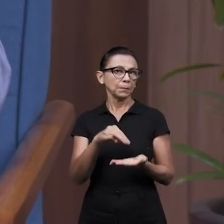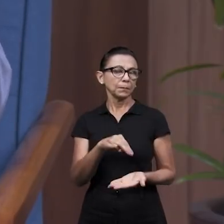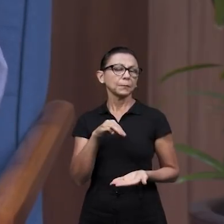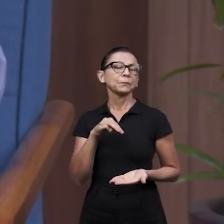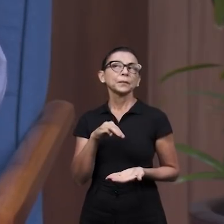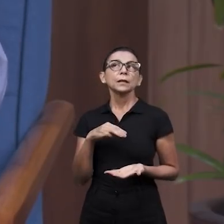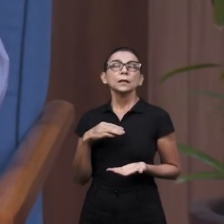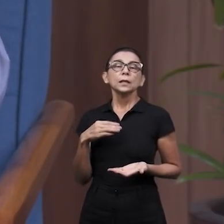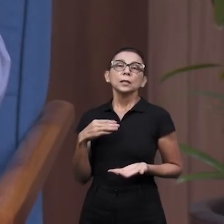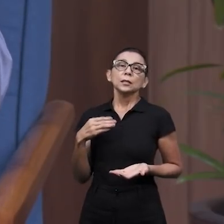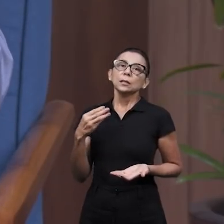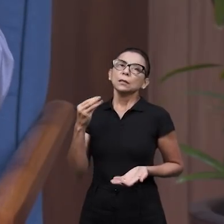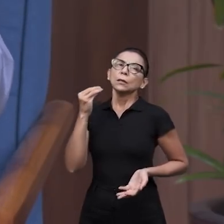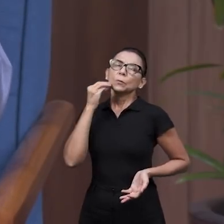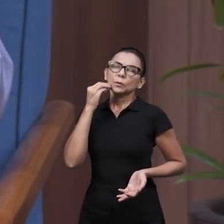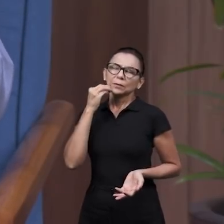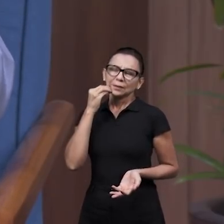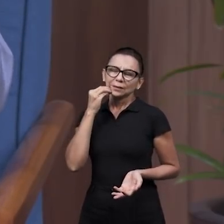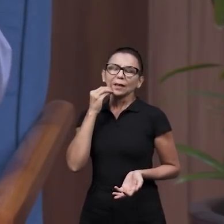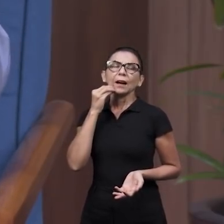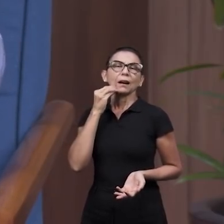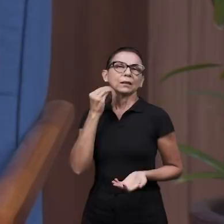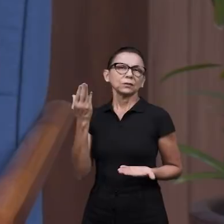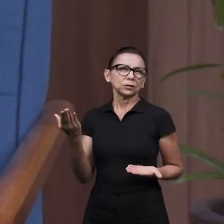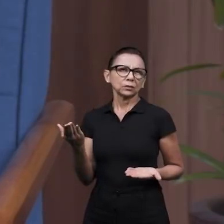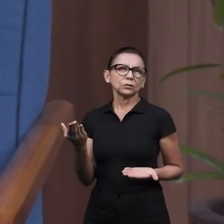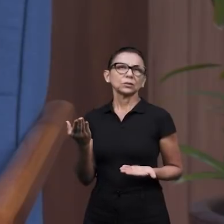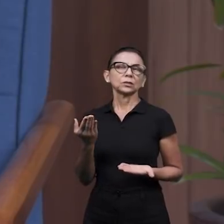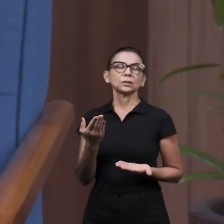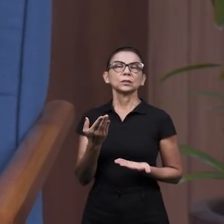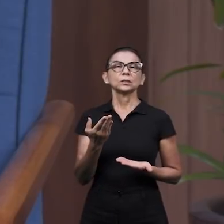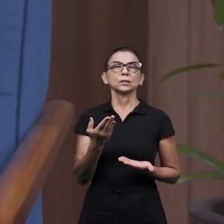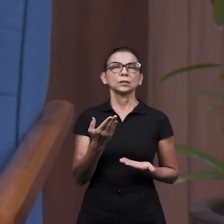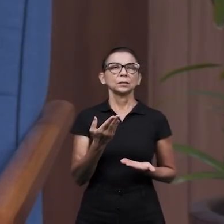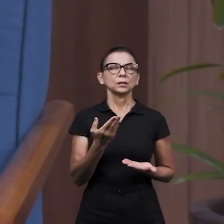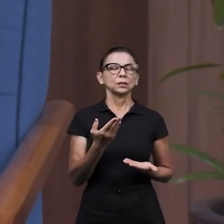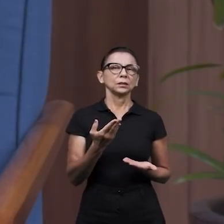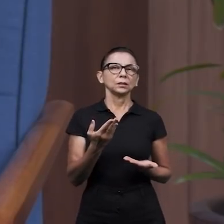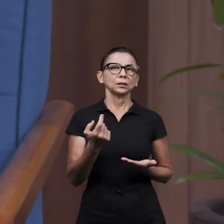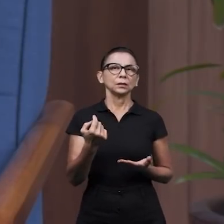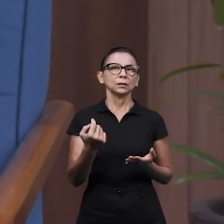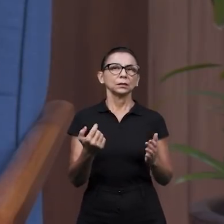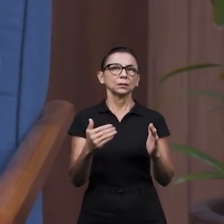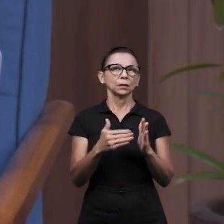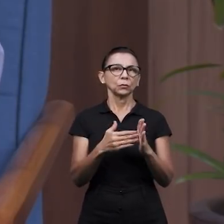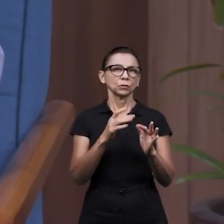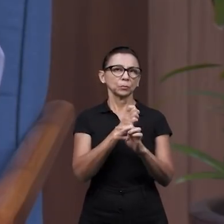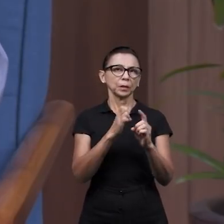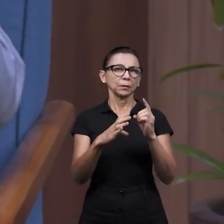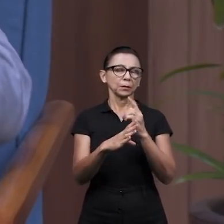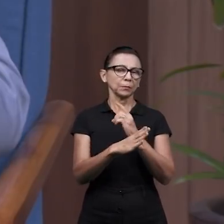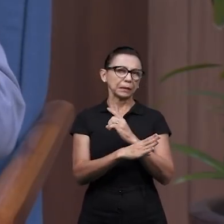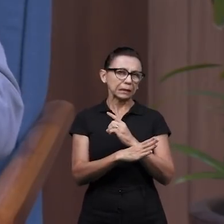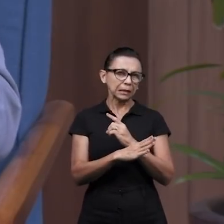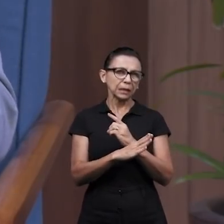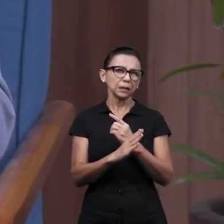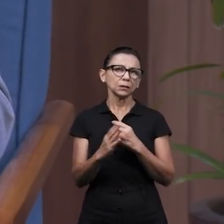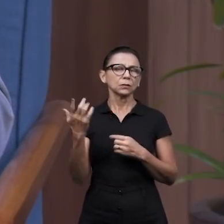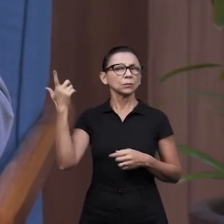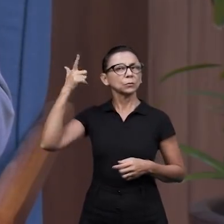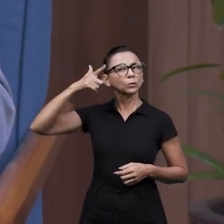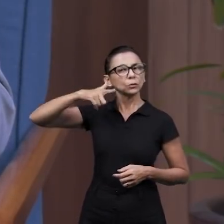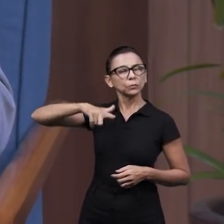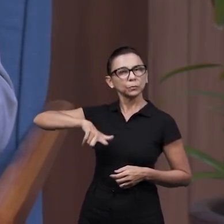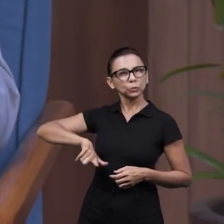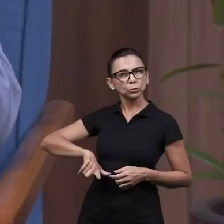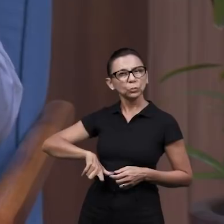de conversar sobre estes assuntos, aquilo que foi tratado na última Escola Bíblica Dominical, nós temos a oportunidade de tratar aqui no